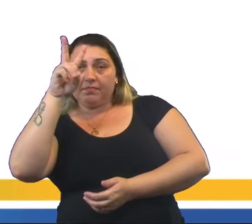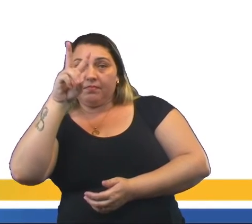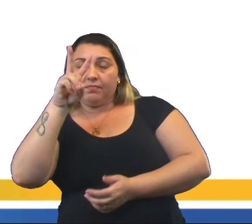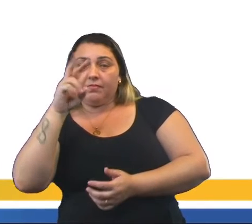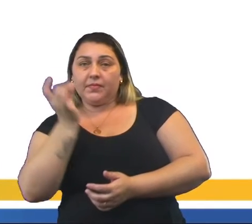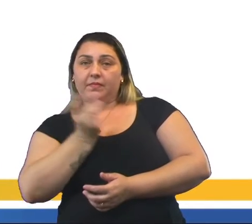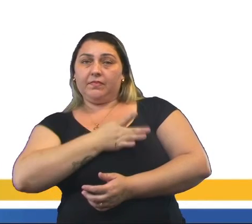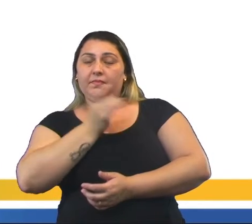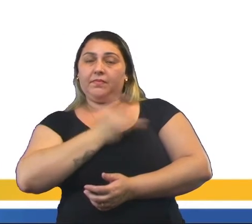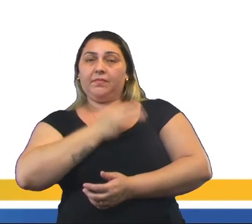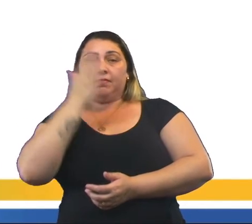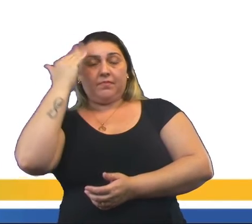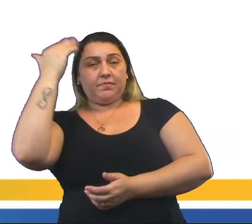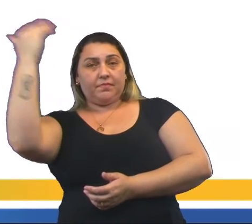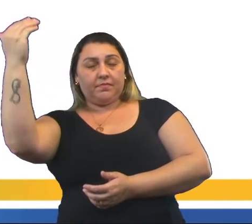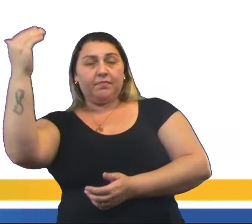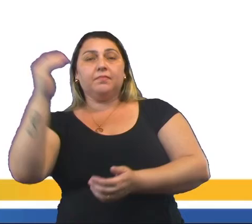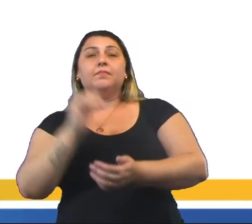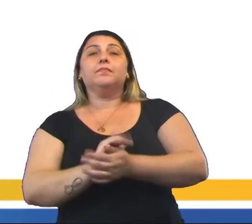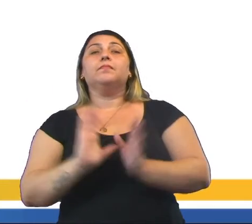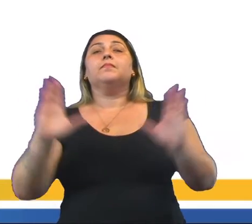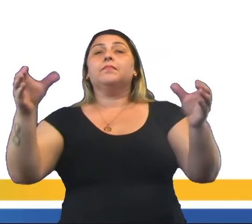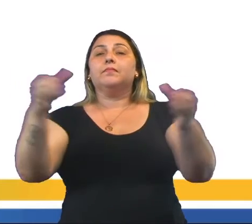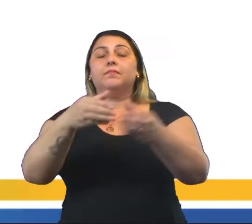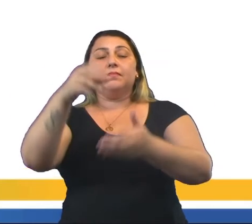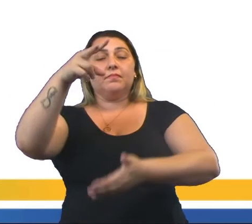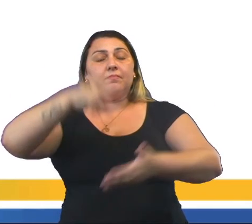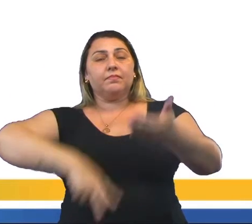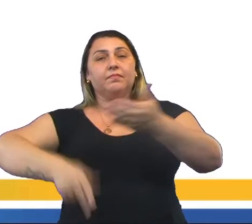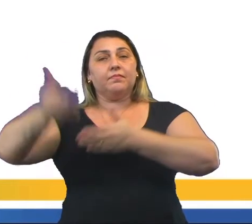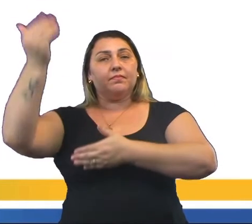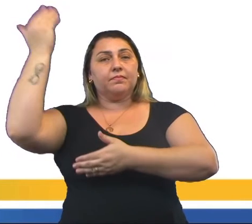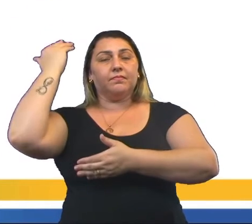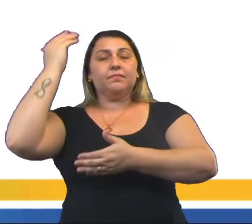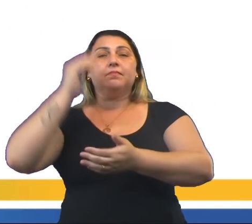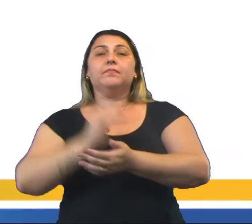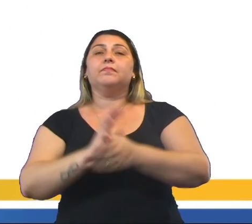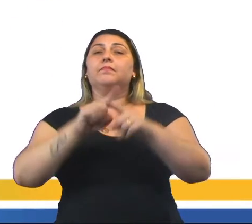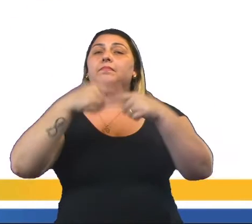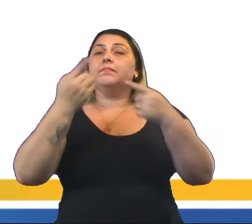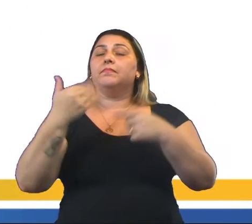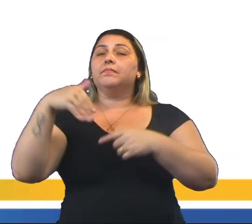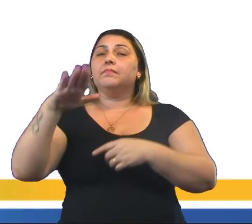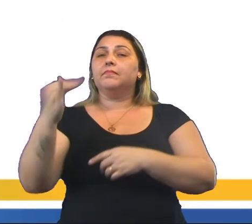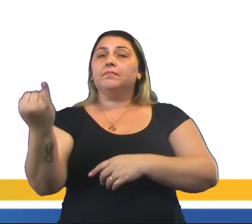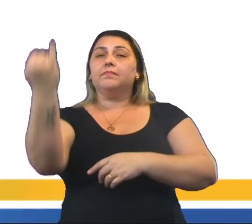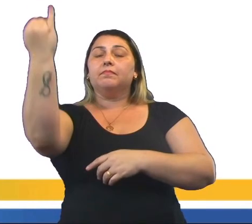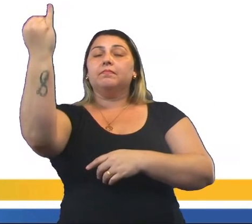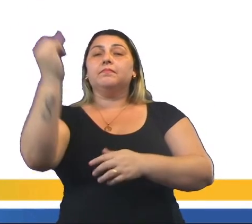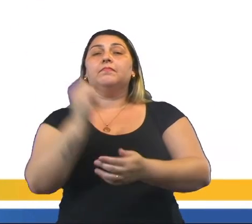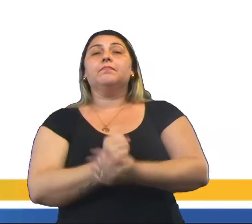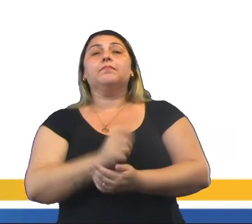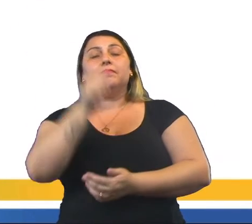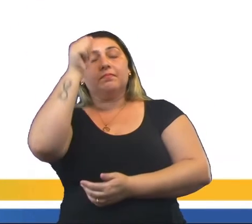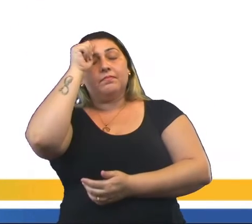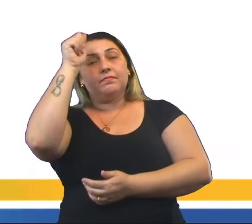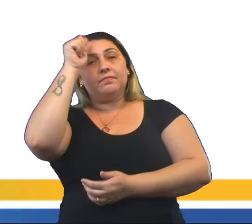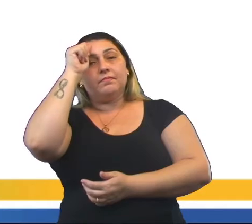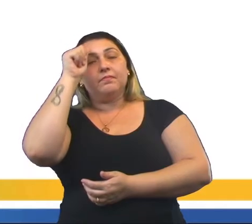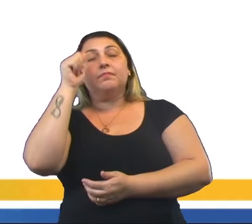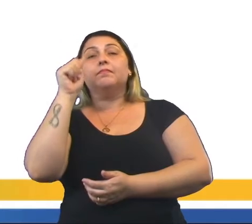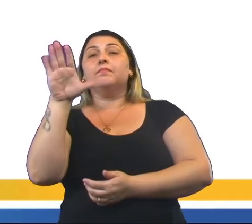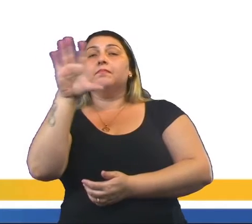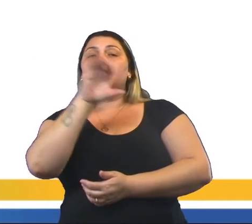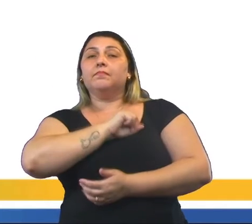seu maior sucesso entre o público leitor daquela época. Mas a sua mais importante obra foi Amor de